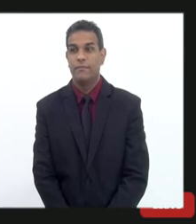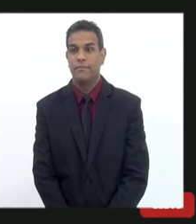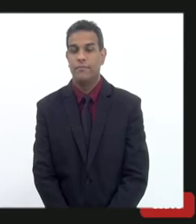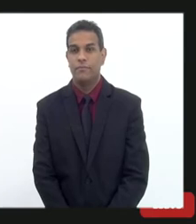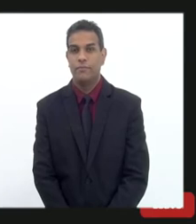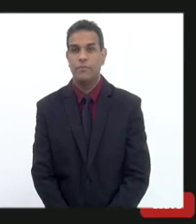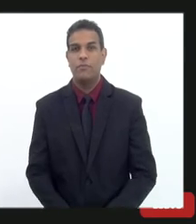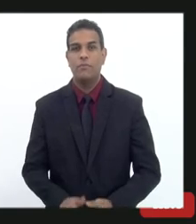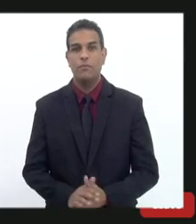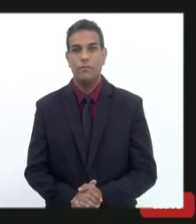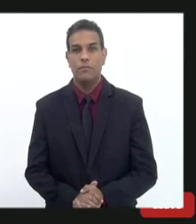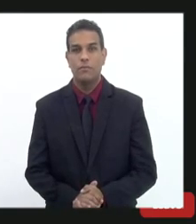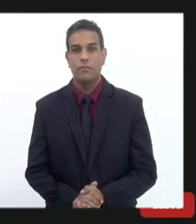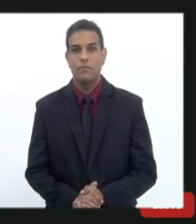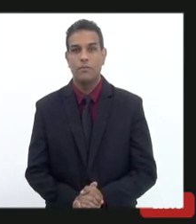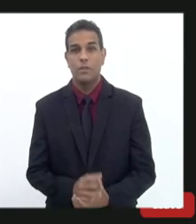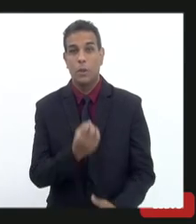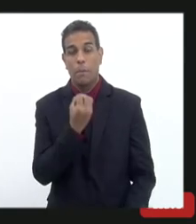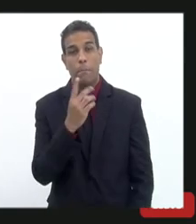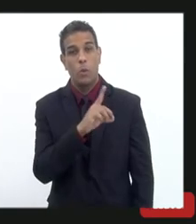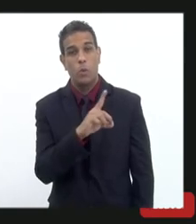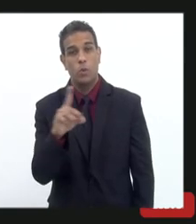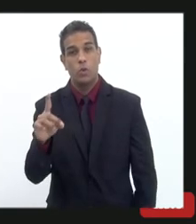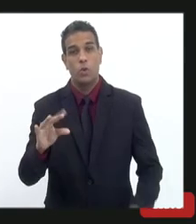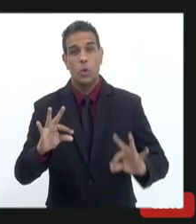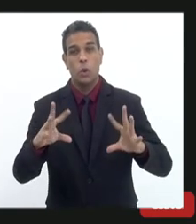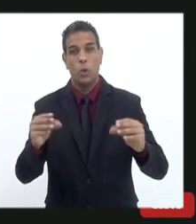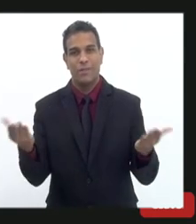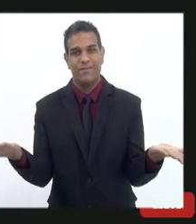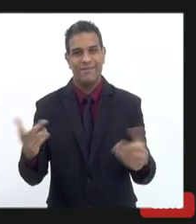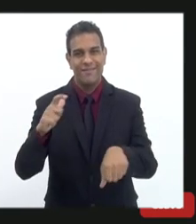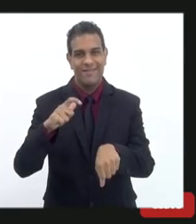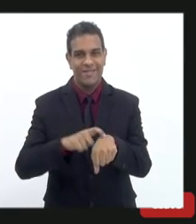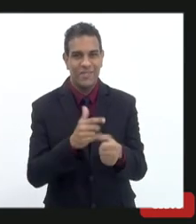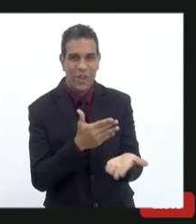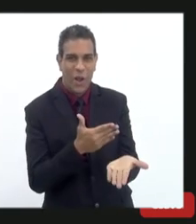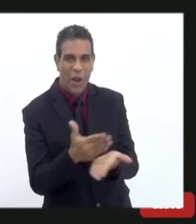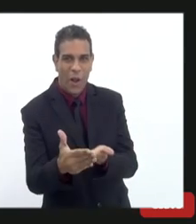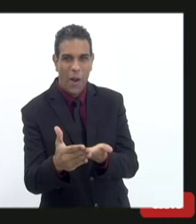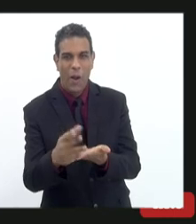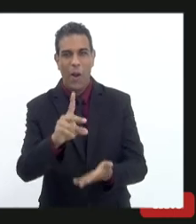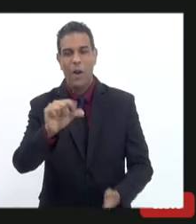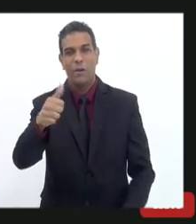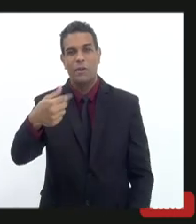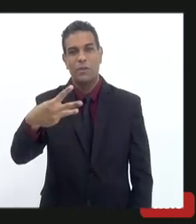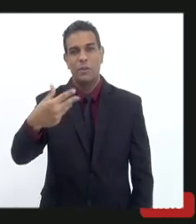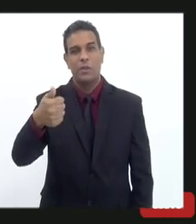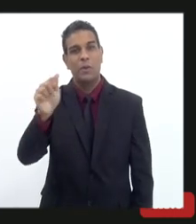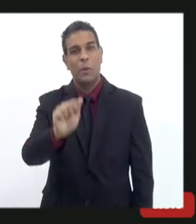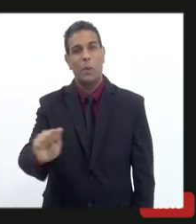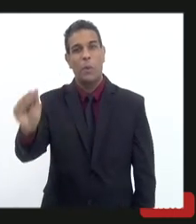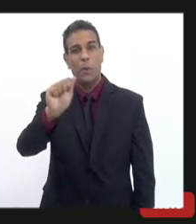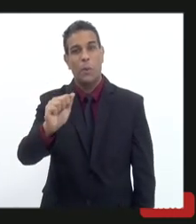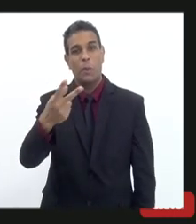Bom dia a todas e todos. Às 10 horas e 10 minutos do dia 31 de agosto